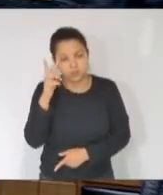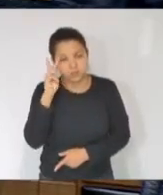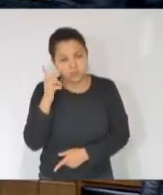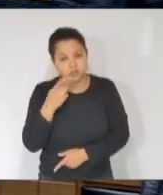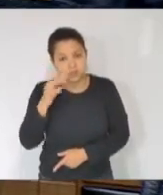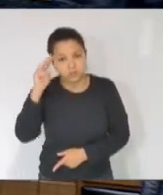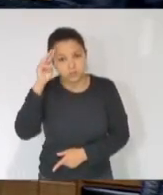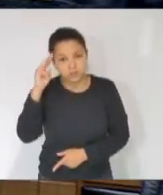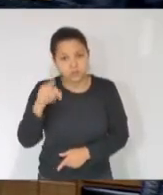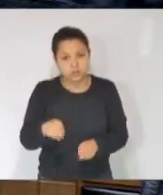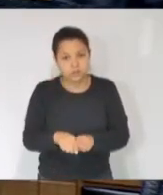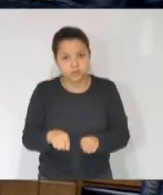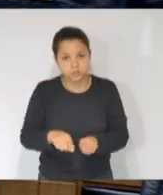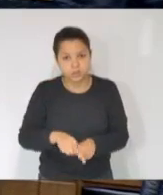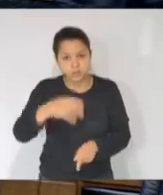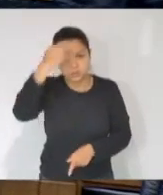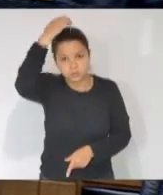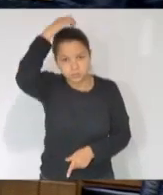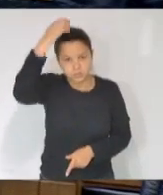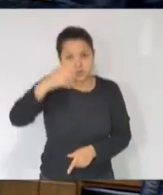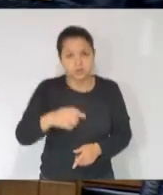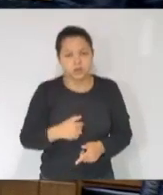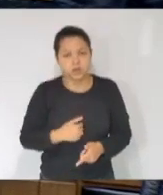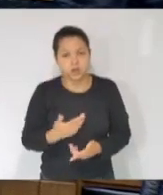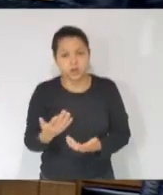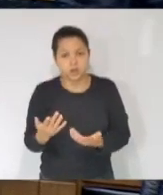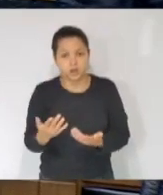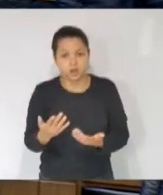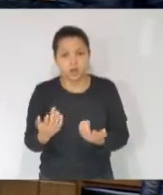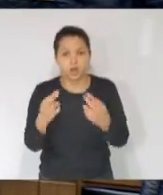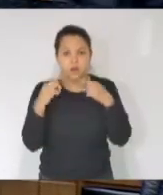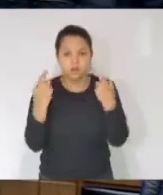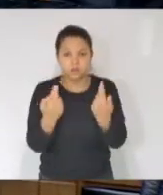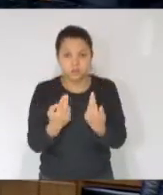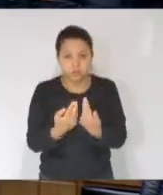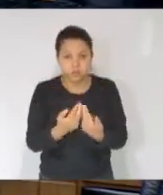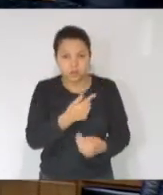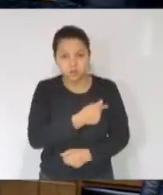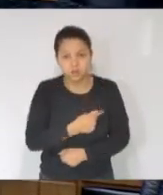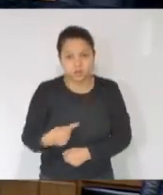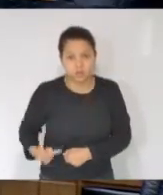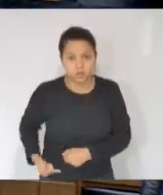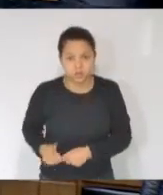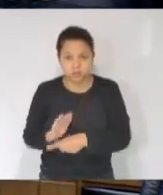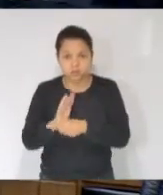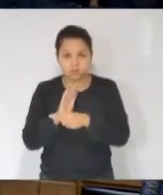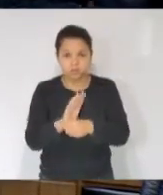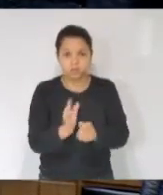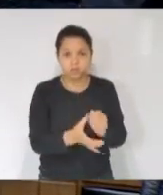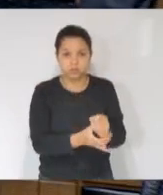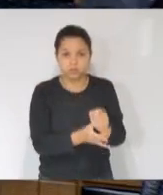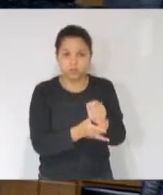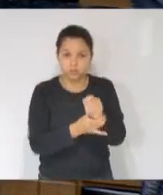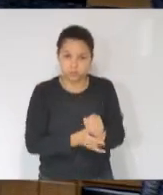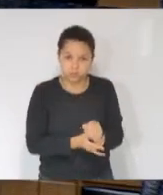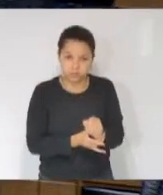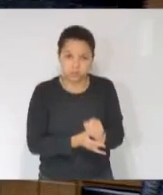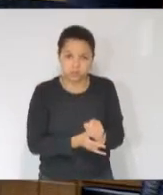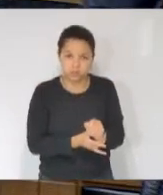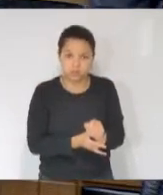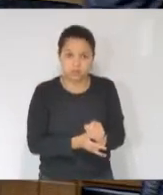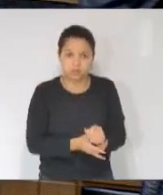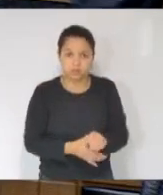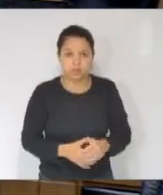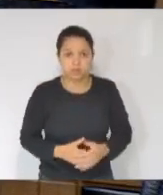fazer uma audiência com o governador, primeiro para ele designar segurança lá para os proprietários. E daí